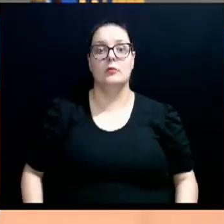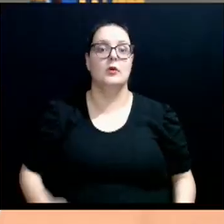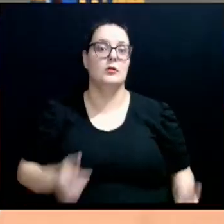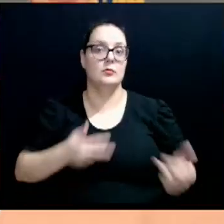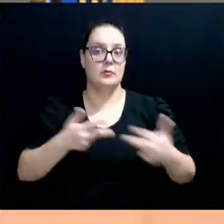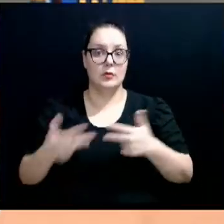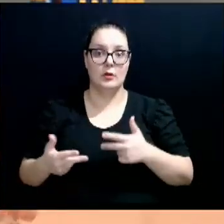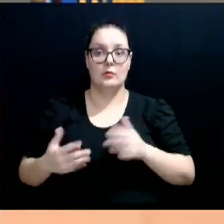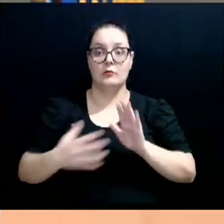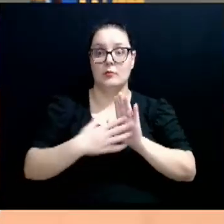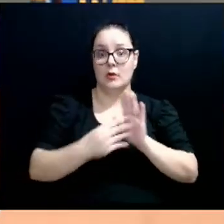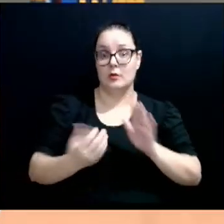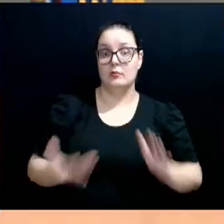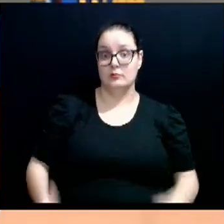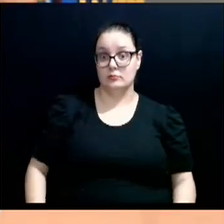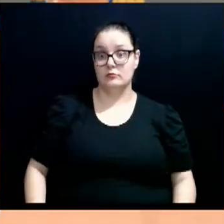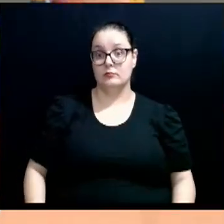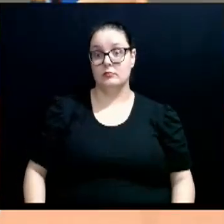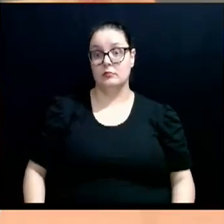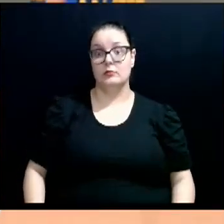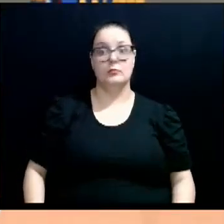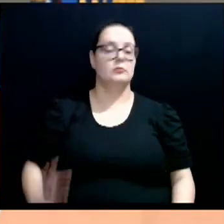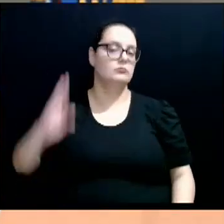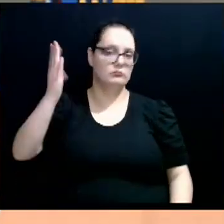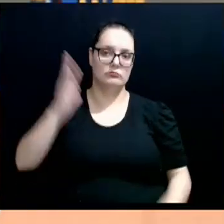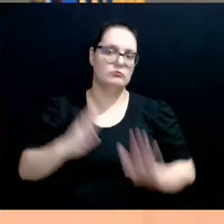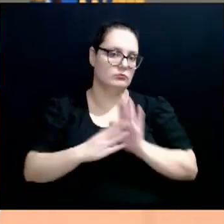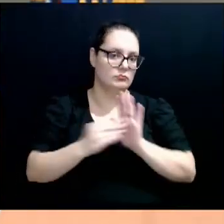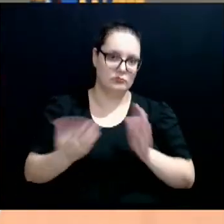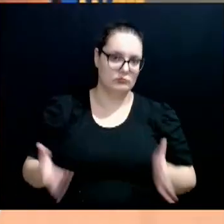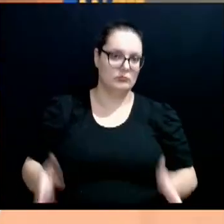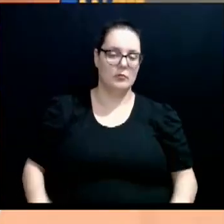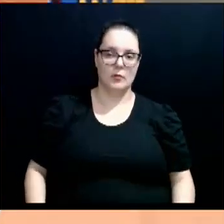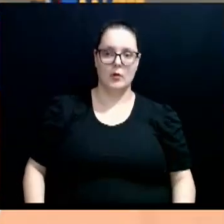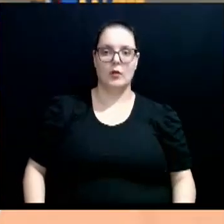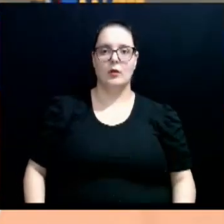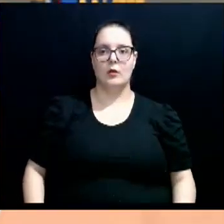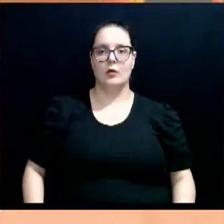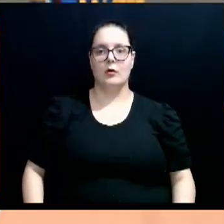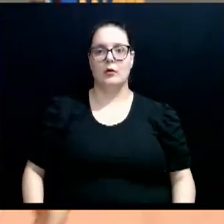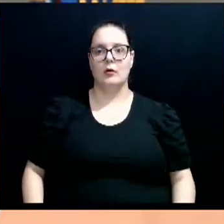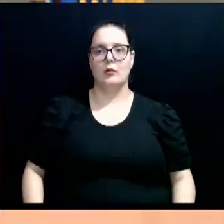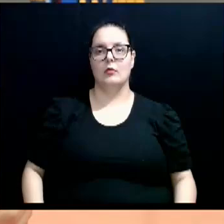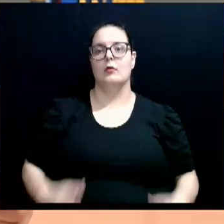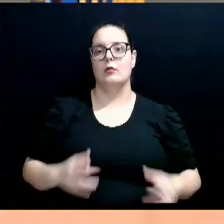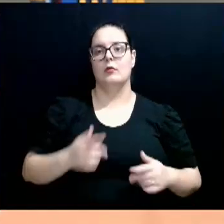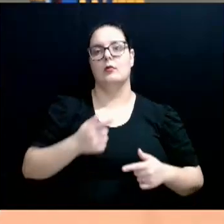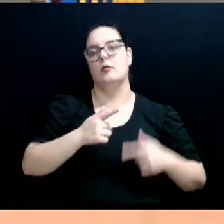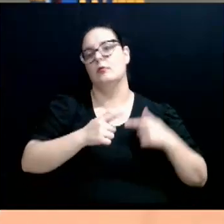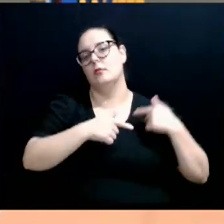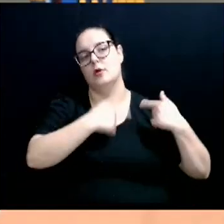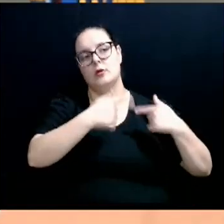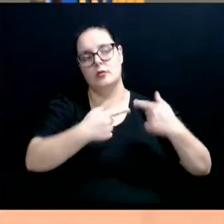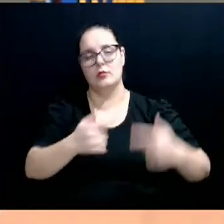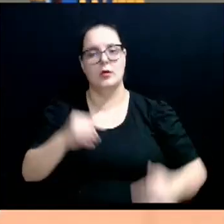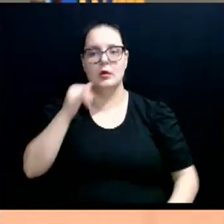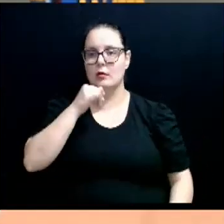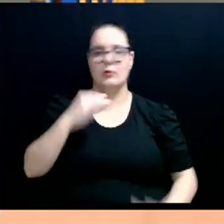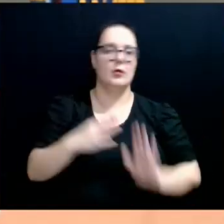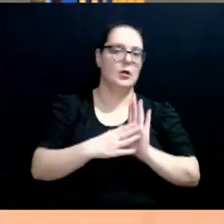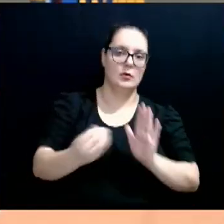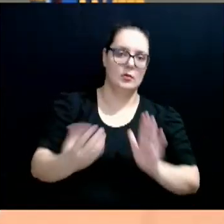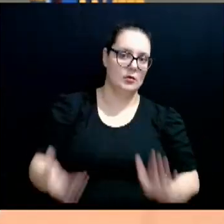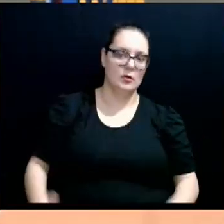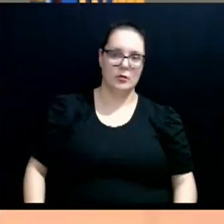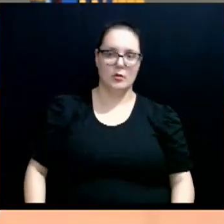Então o Brasil também foi copiado, né? Assim como aquelas gerações italianas foram copiadas e o estilo asiático